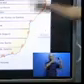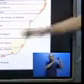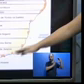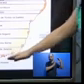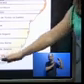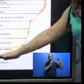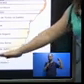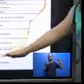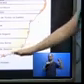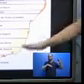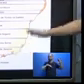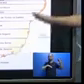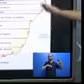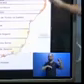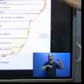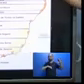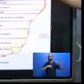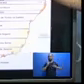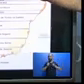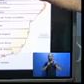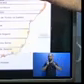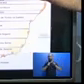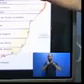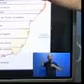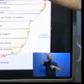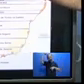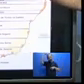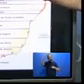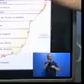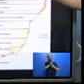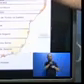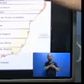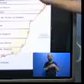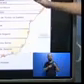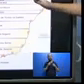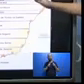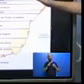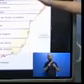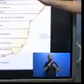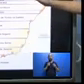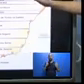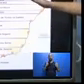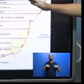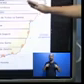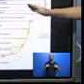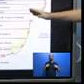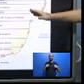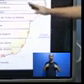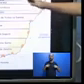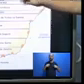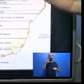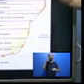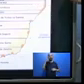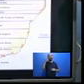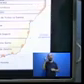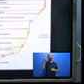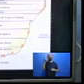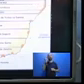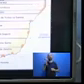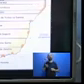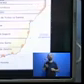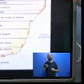funcionários dele, tomar conta de tudo isso aqui. Então, ele teve uma ideia, né? Ele e